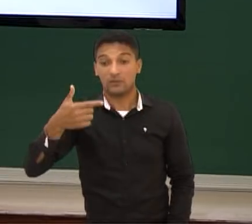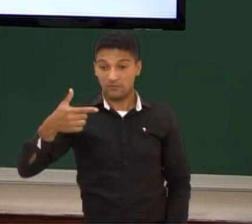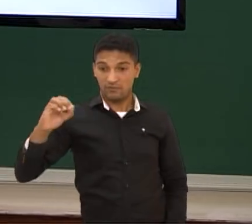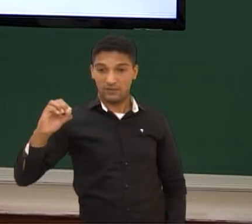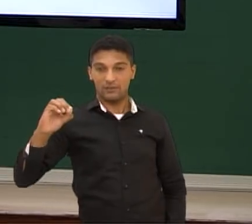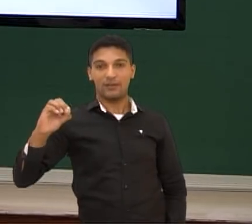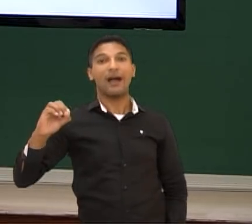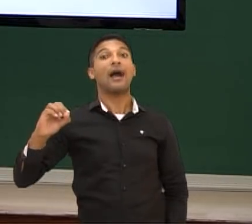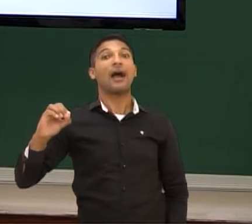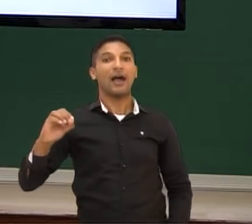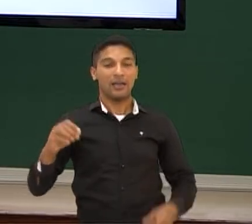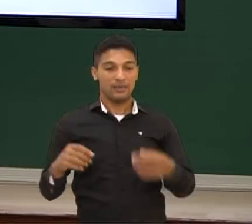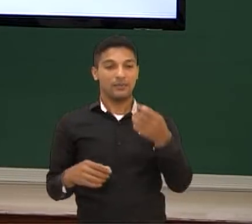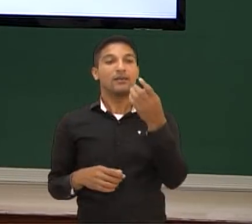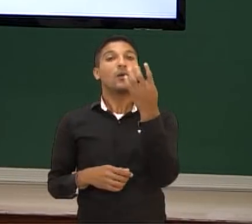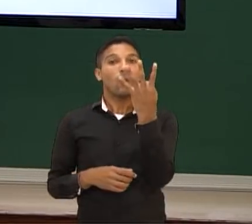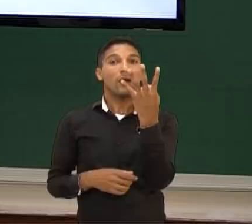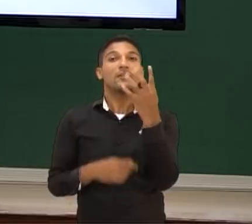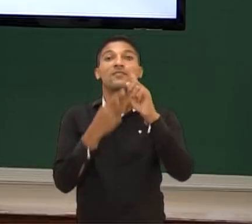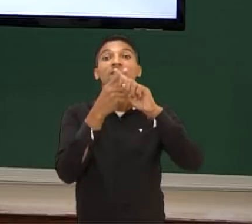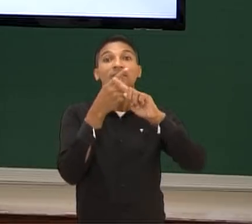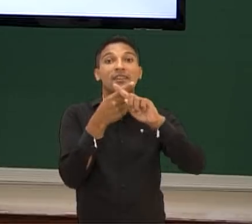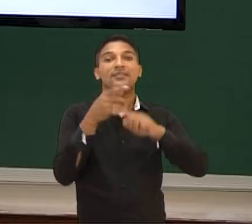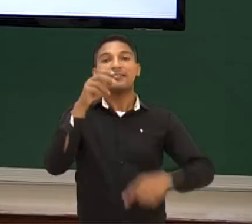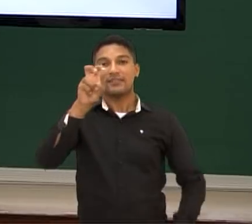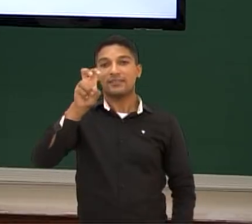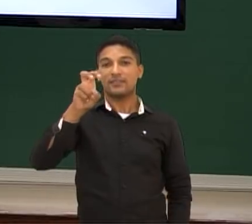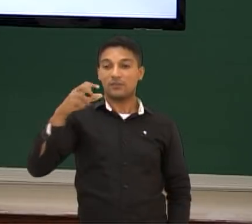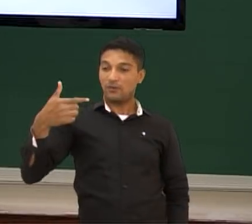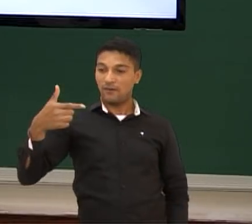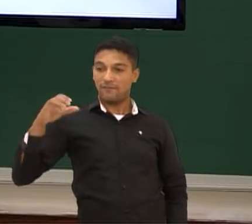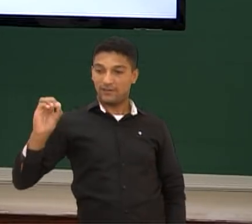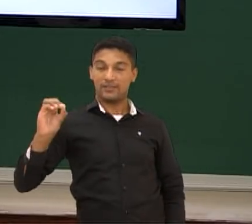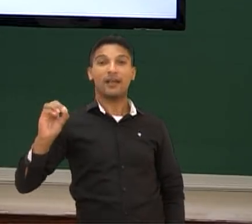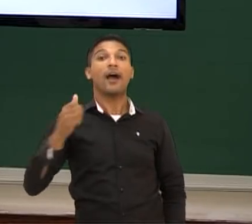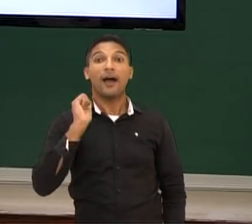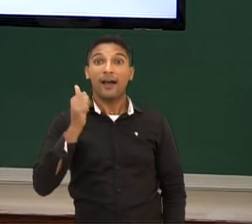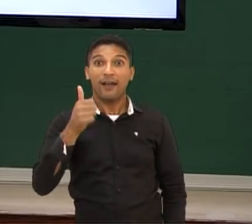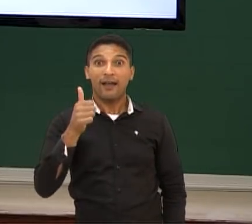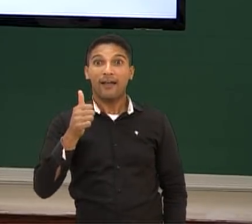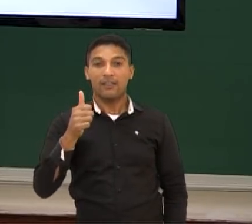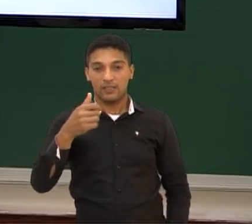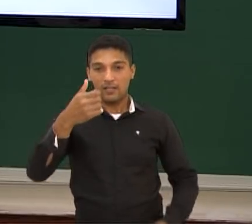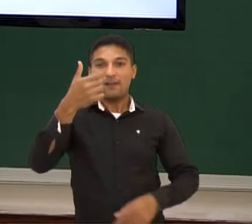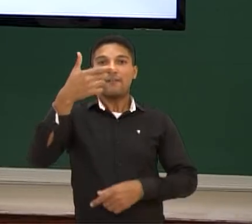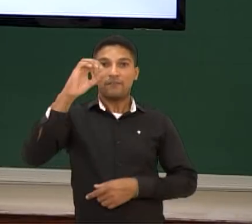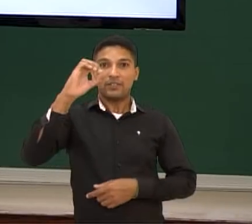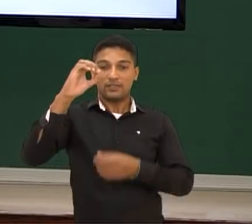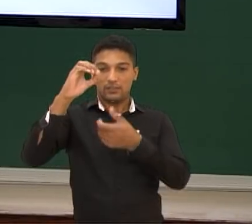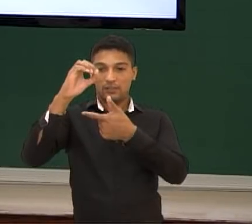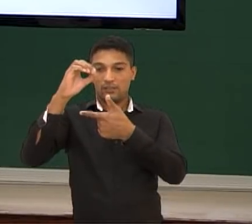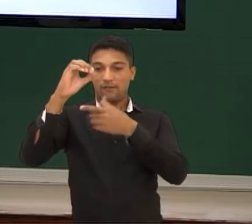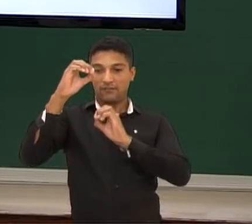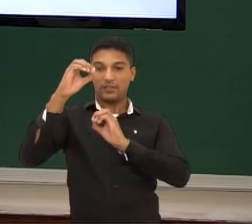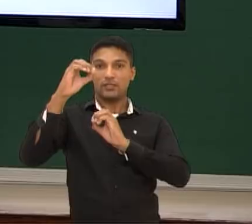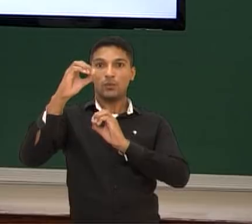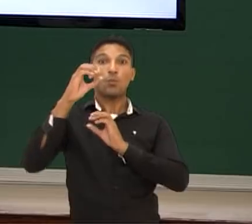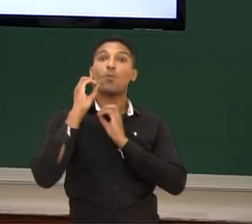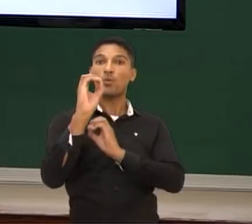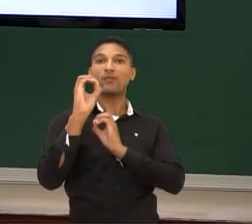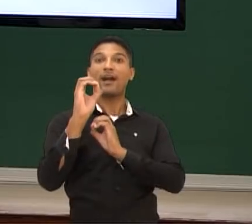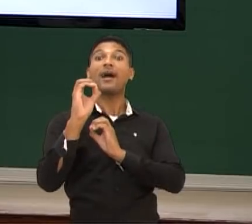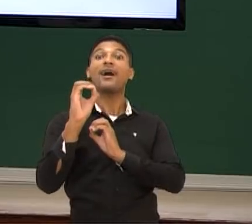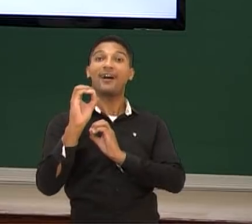já sabem. 4 vezes 5, 20. Ótimo! 20 menos 20, nada. Zerei a minha conta. Qual foi